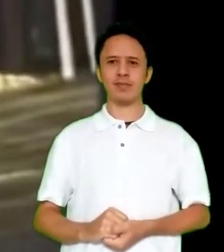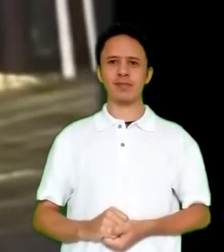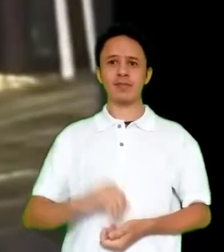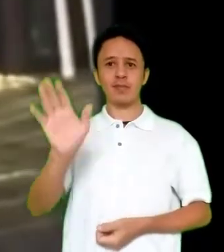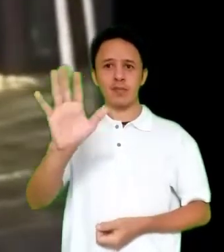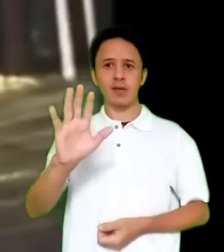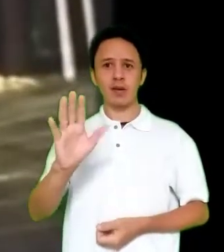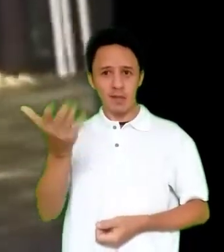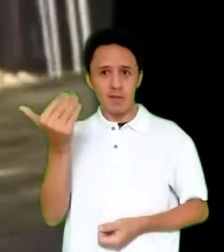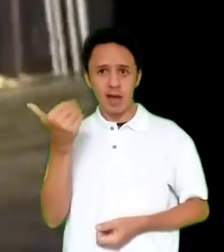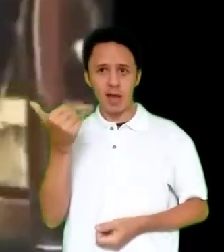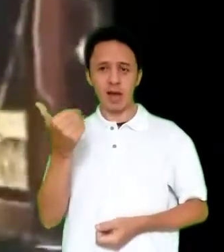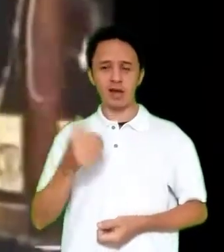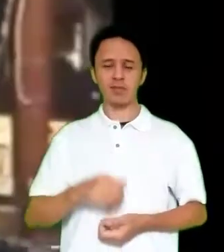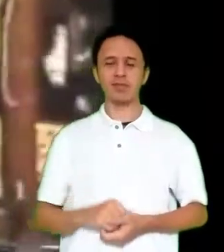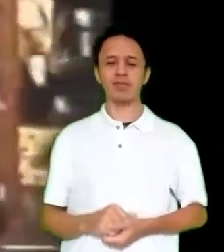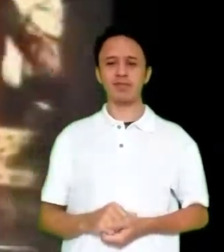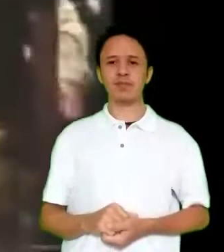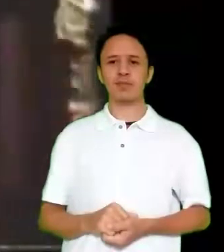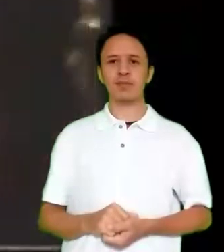Timóteo. Sim, mestre. Venha cá.